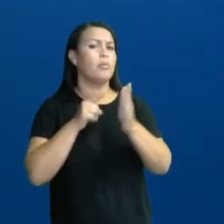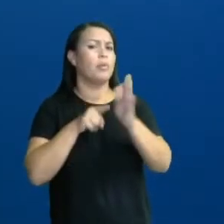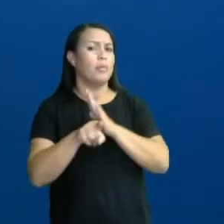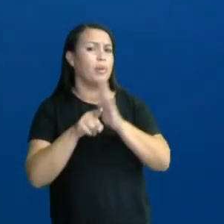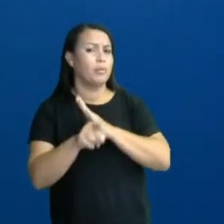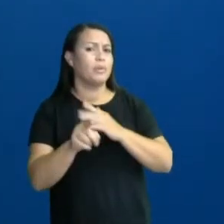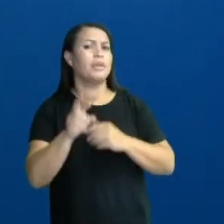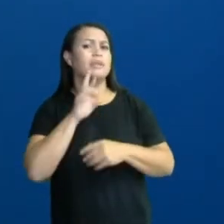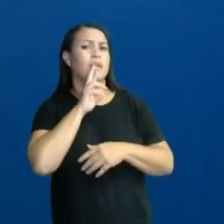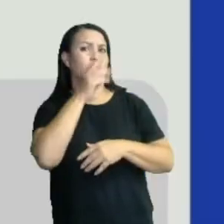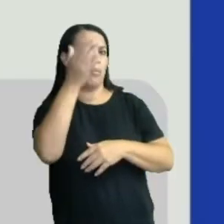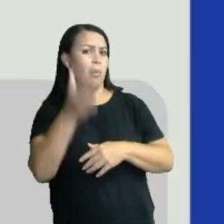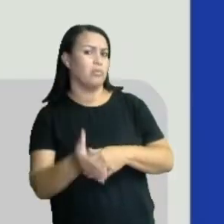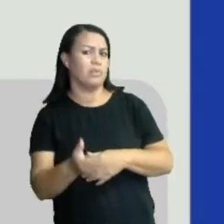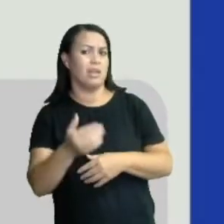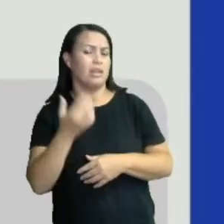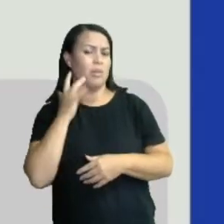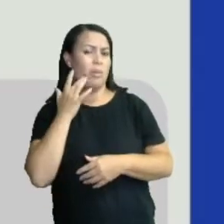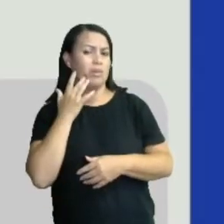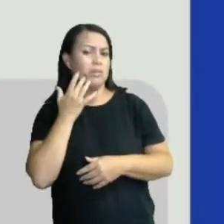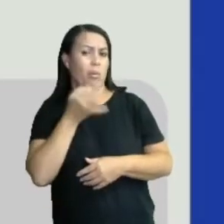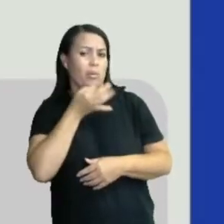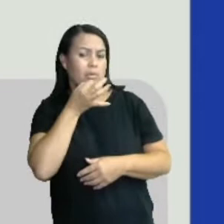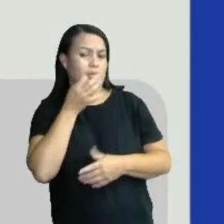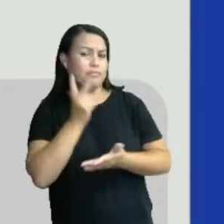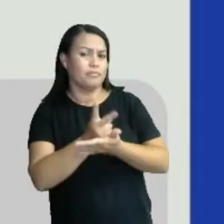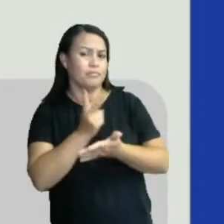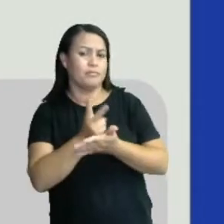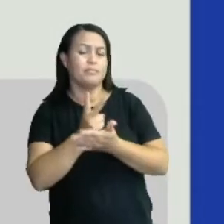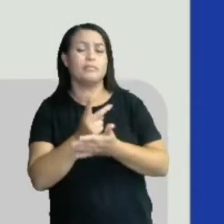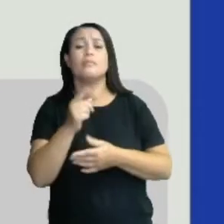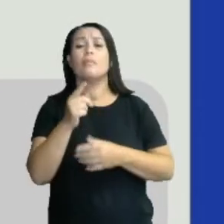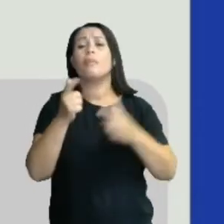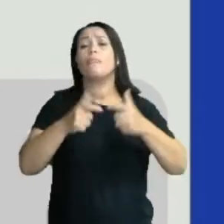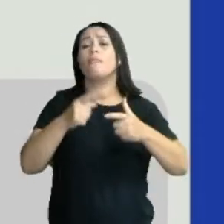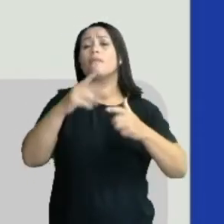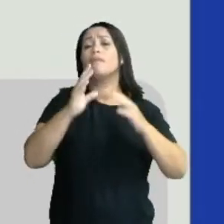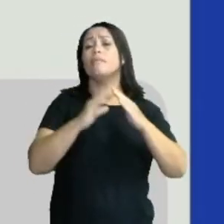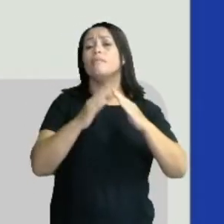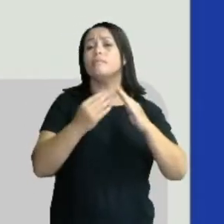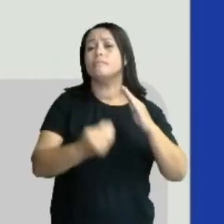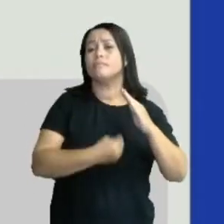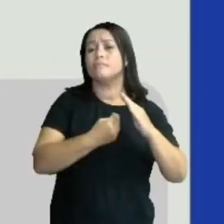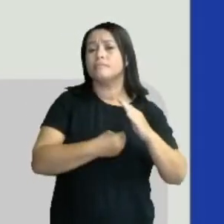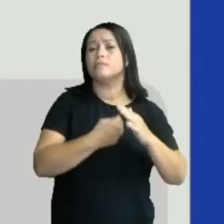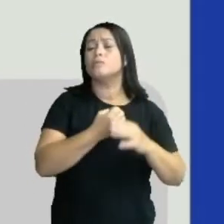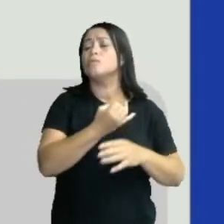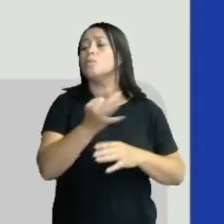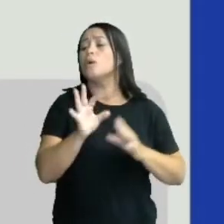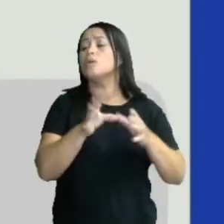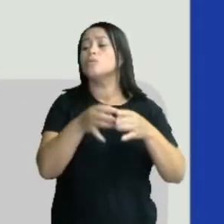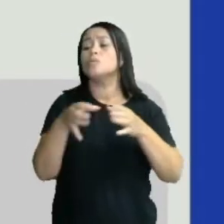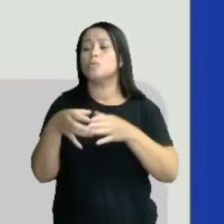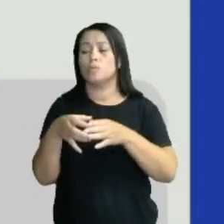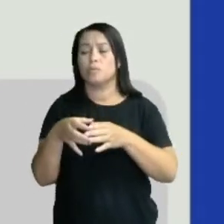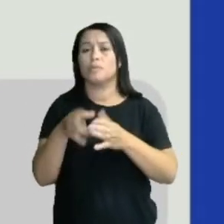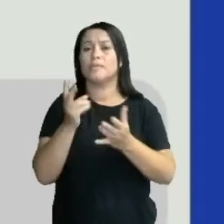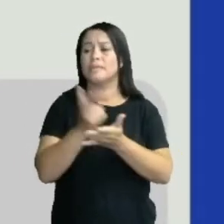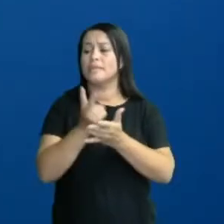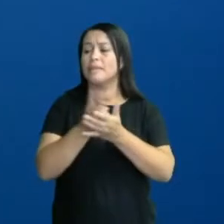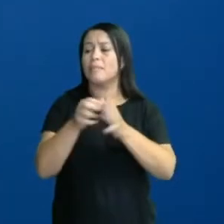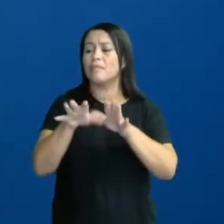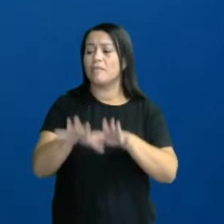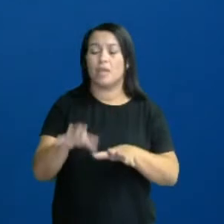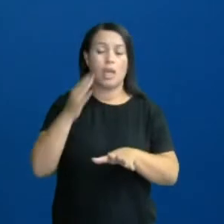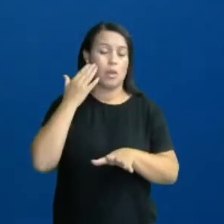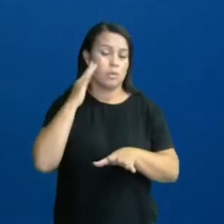esse resultado, tá certo? No lugar onde você vive, quais desses grupos predominam? Pessoal, eu acho interessante, porque eu não